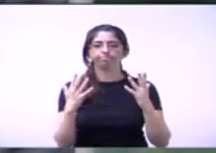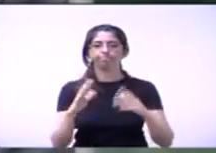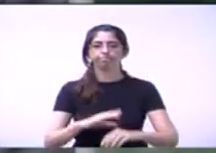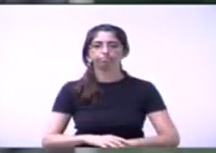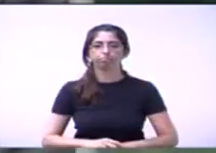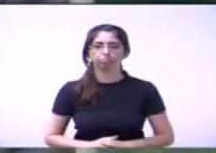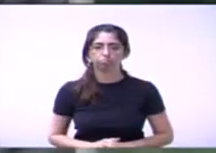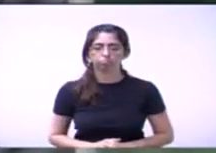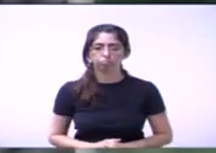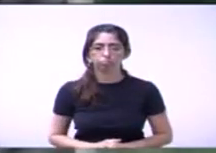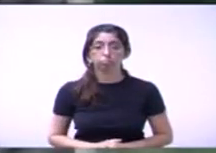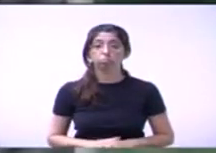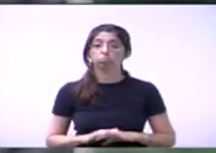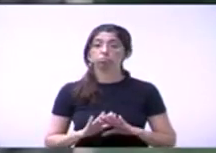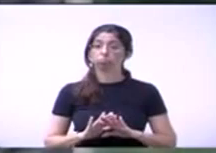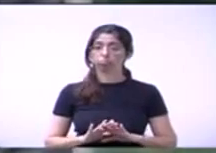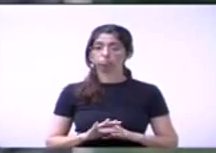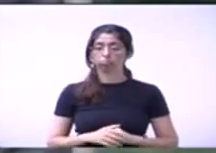Cabe ao